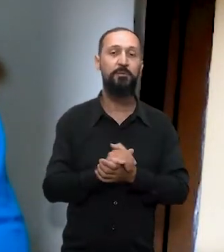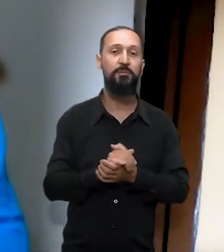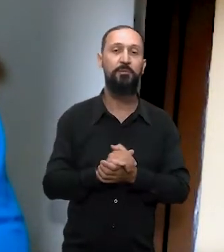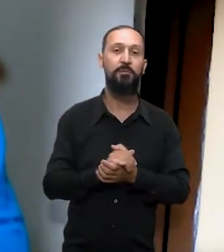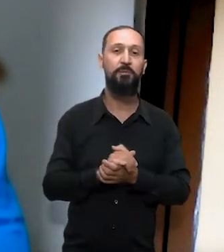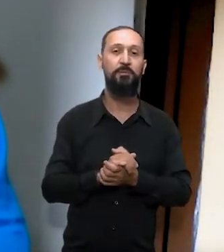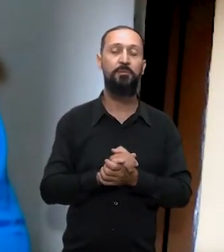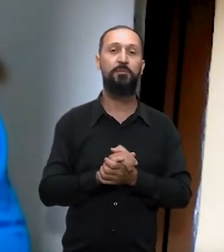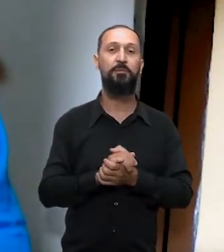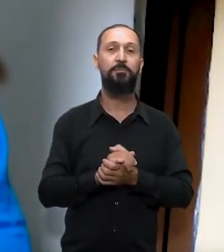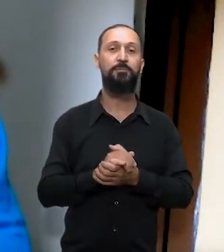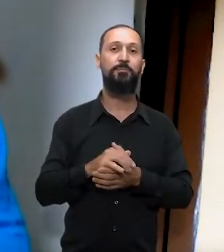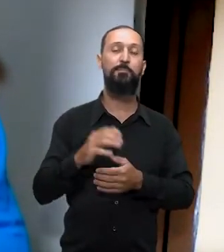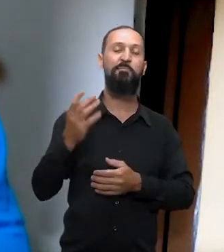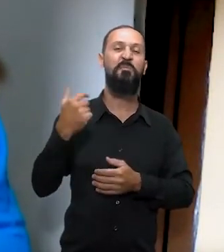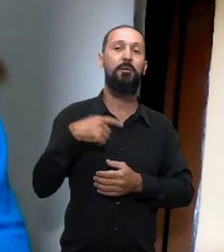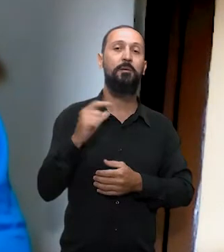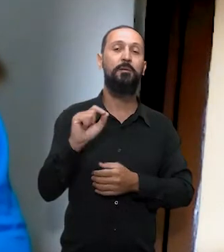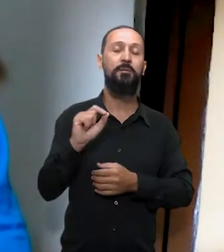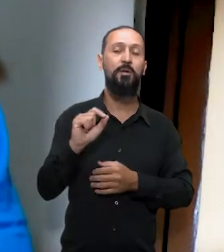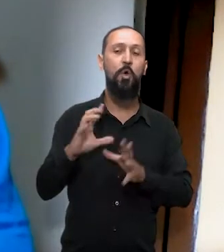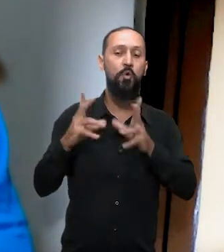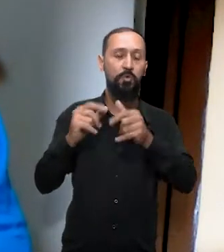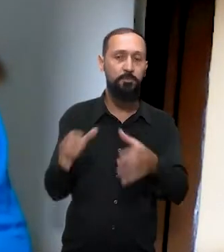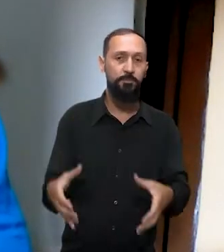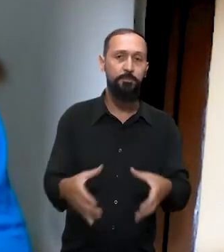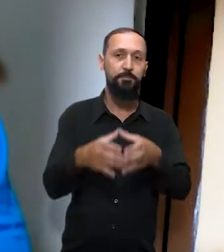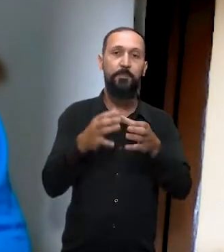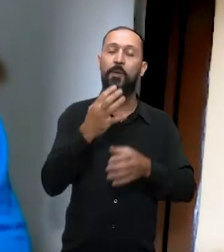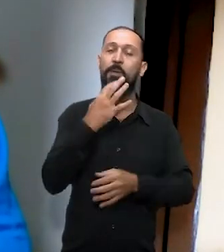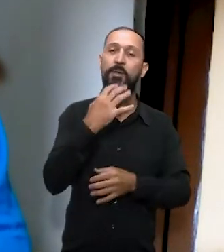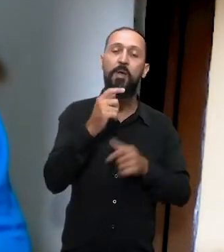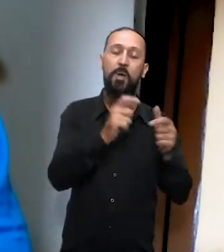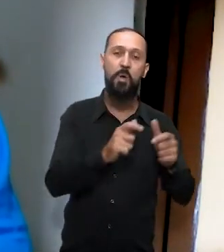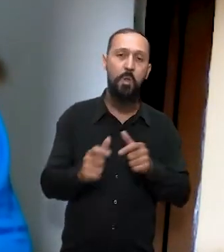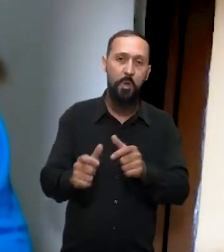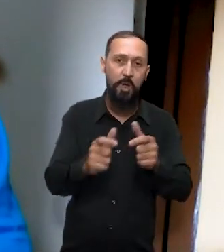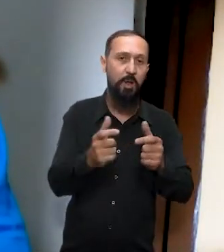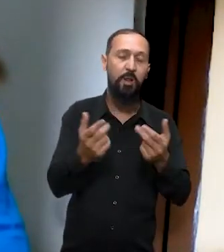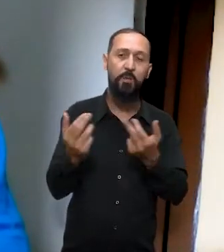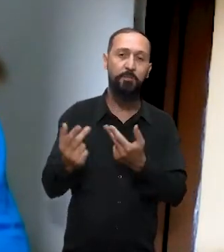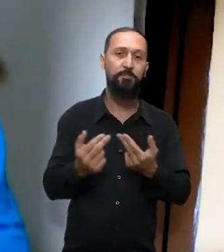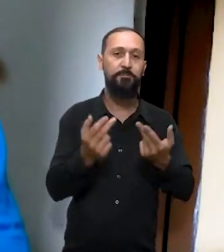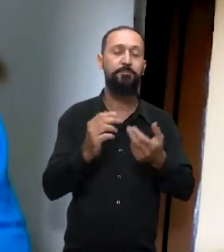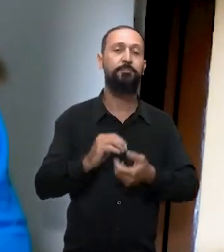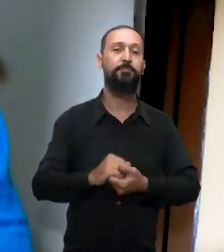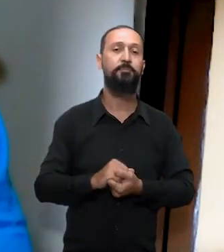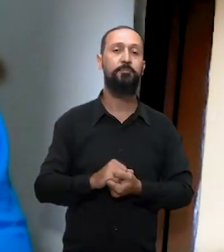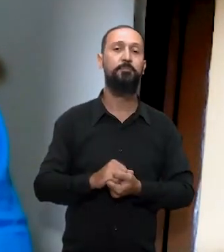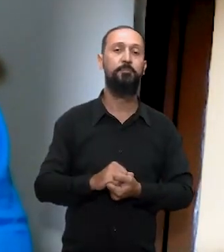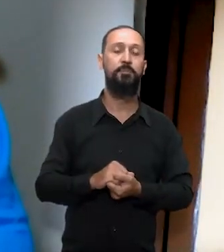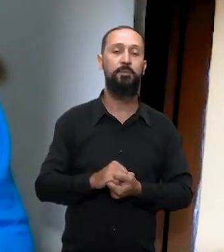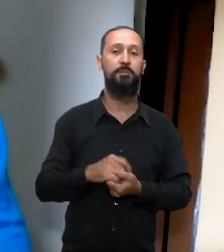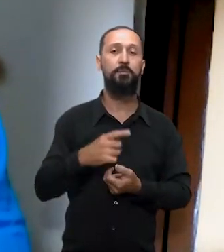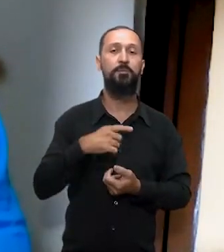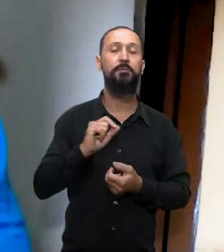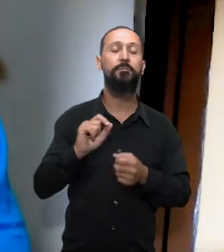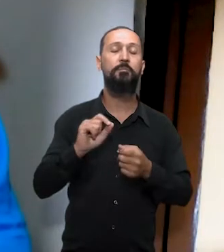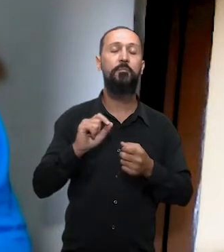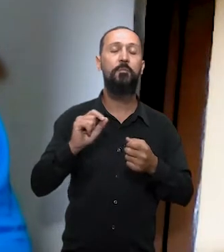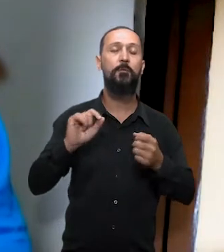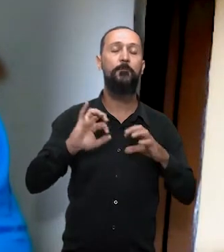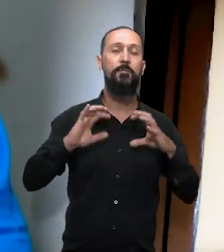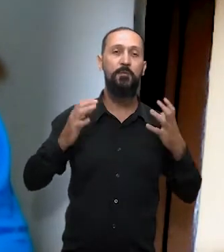Grande, nós éramos de uma época em que todo mundo se conhecia, frequentava os mesmos lugares, e